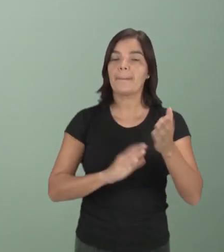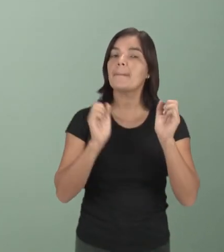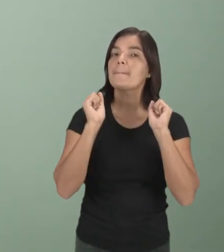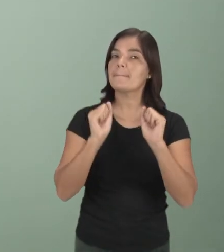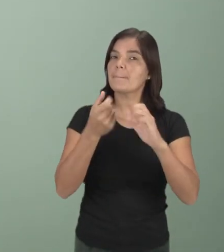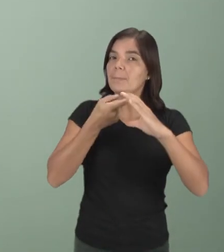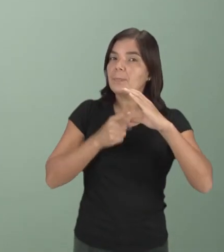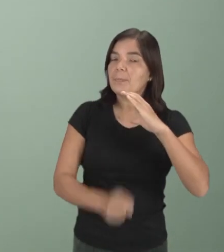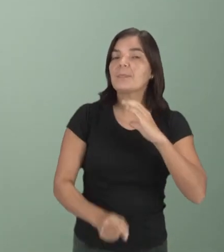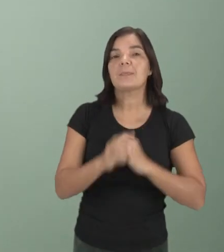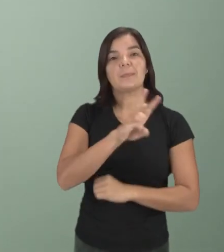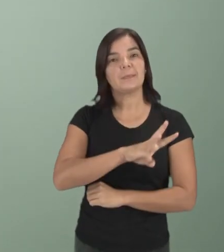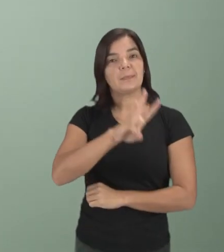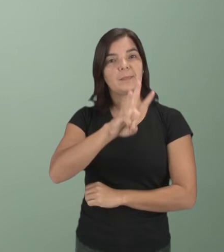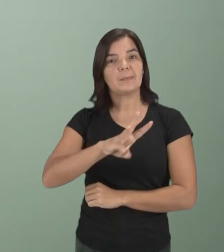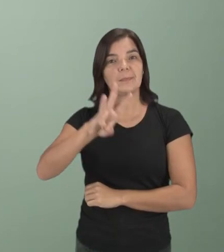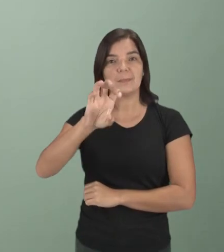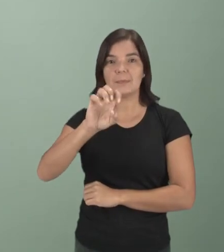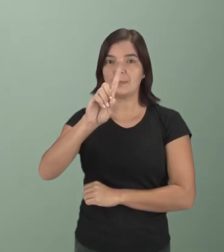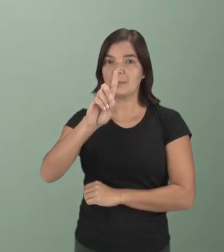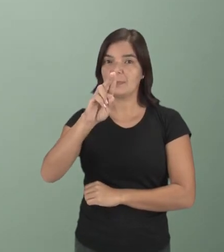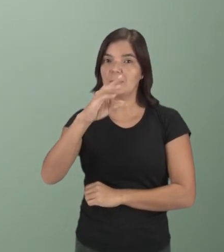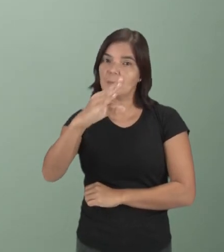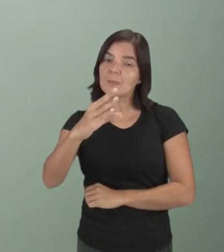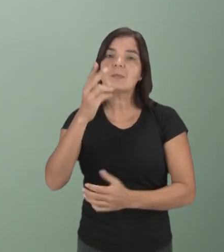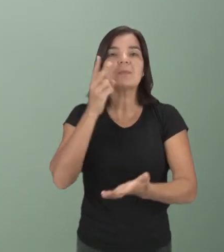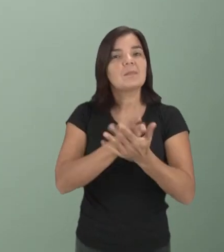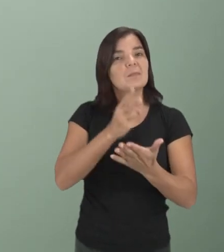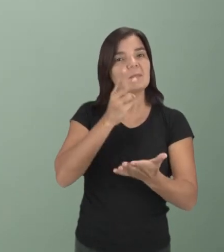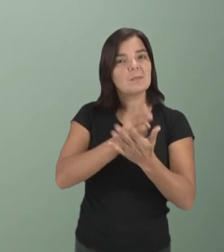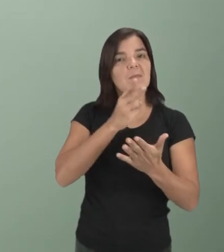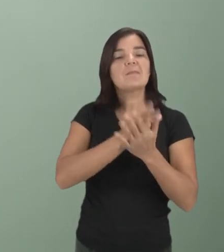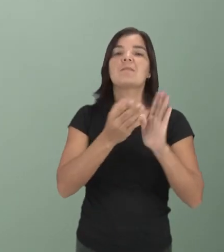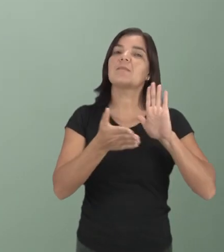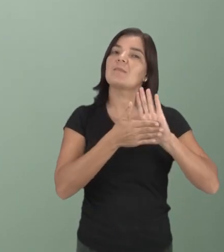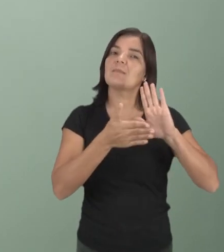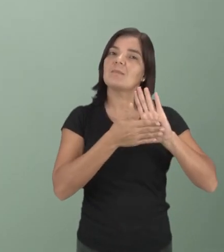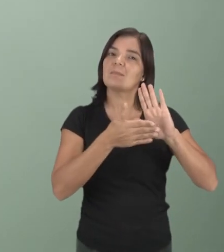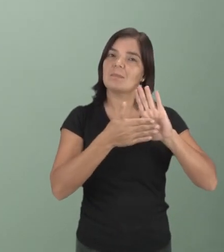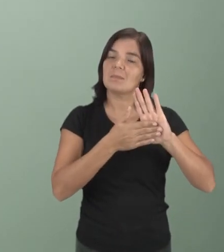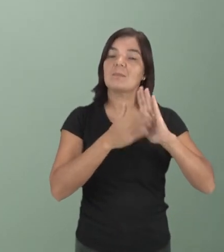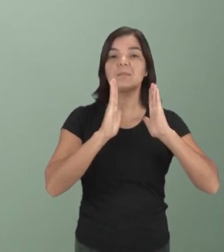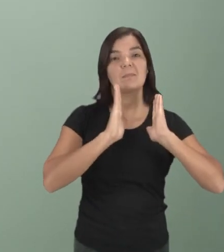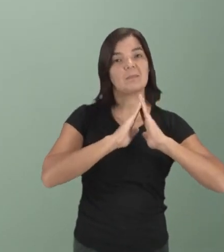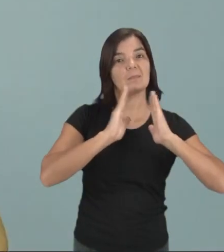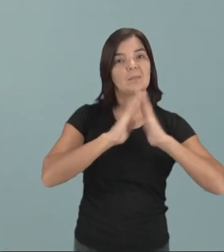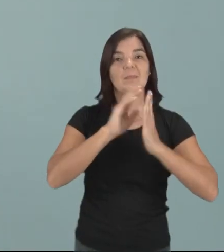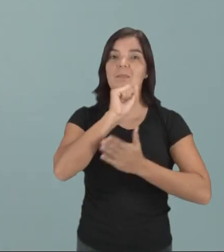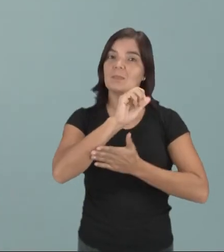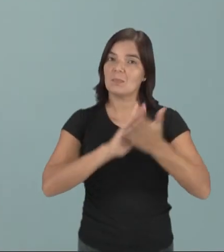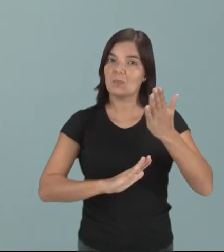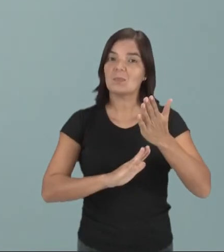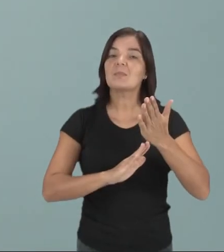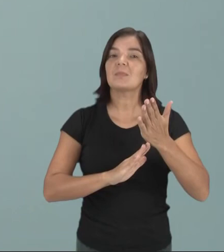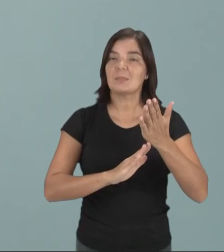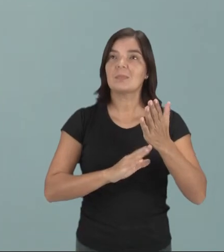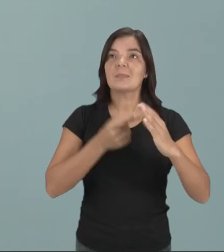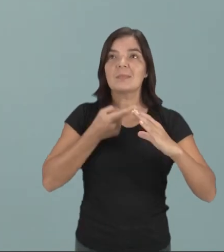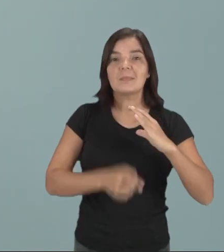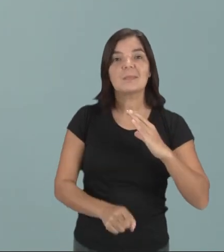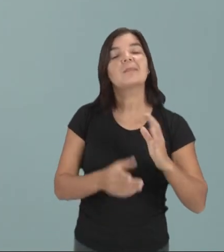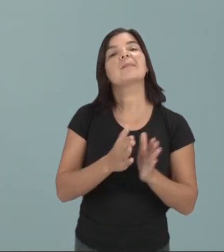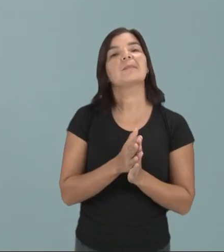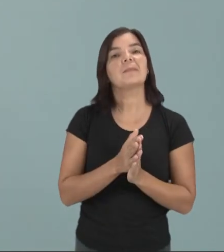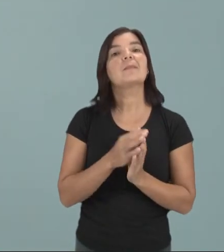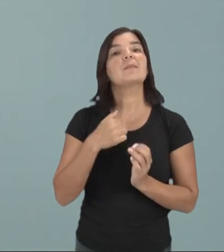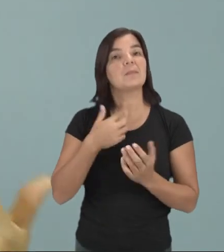podem aprofundar na plataforma e sempre tem a proposta de vocês trabalharem em casa uma atividade de aprofundamento,